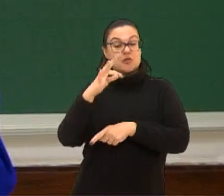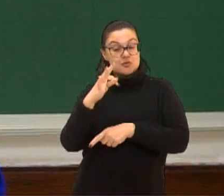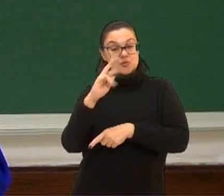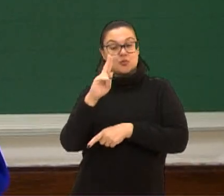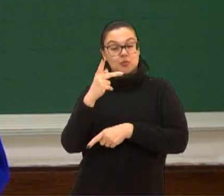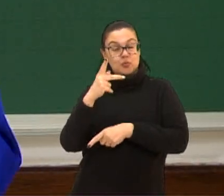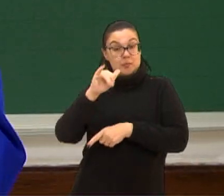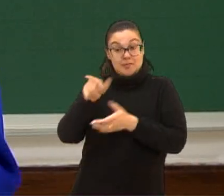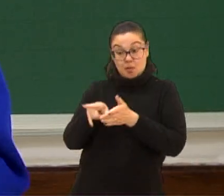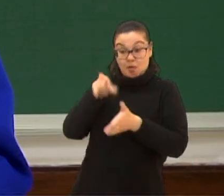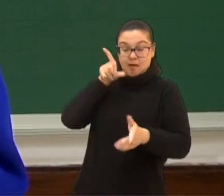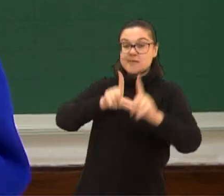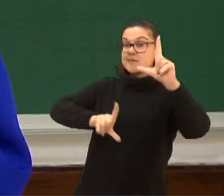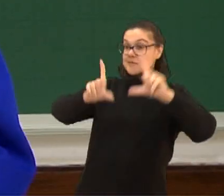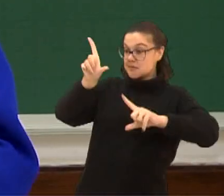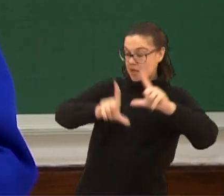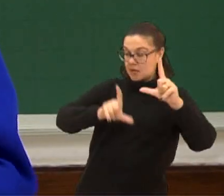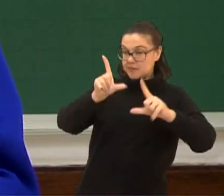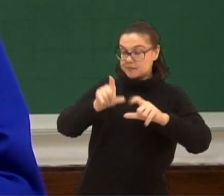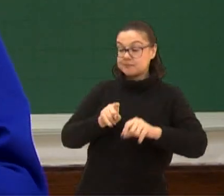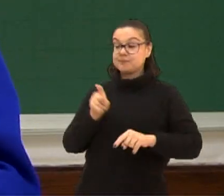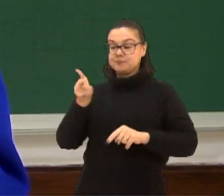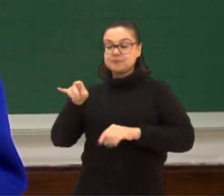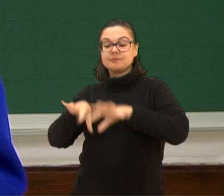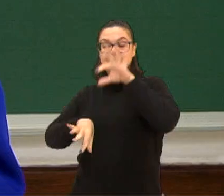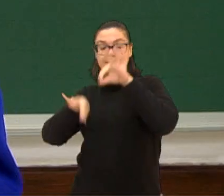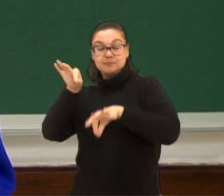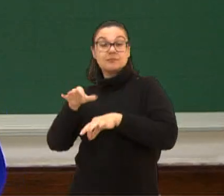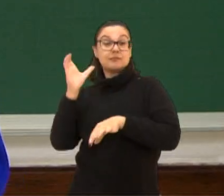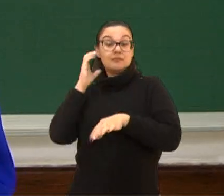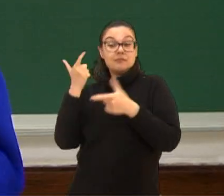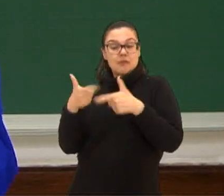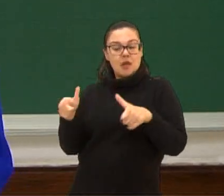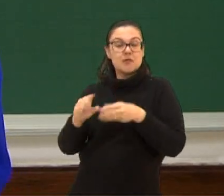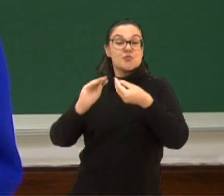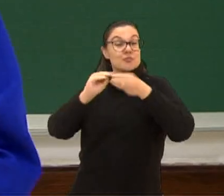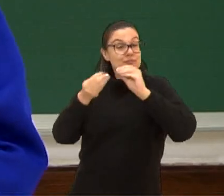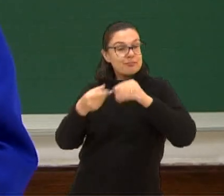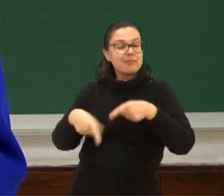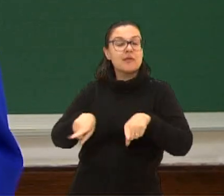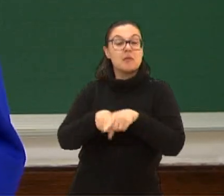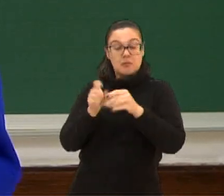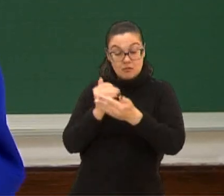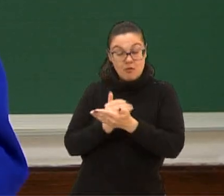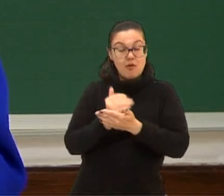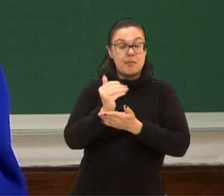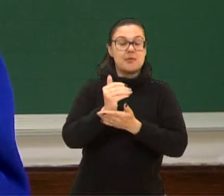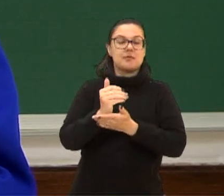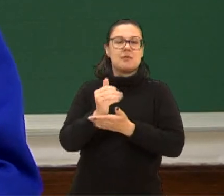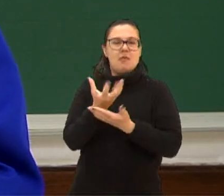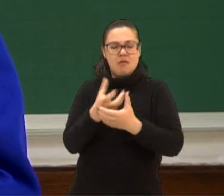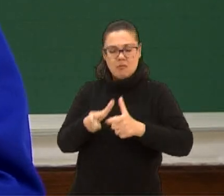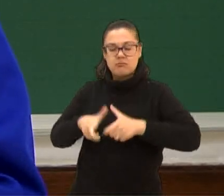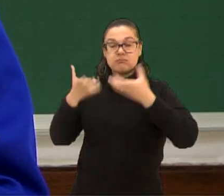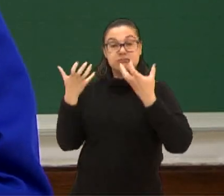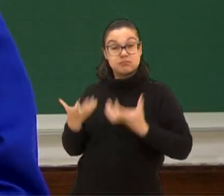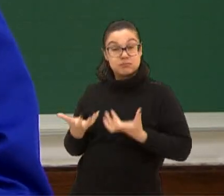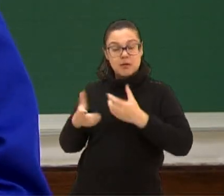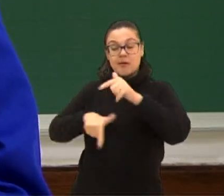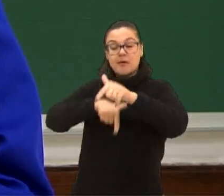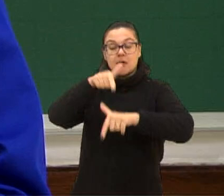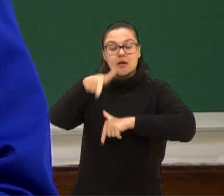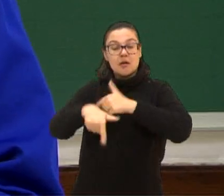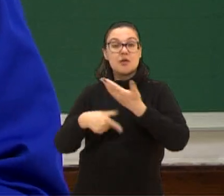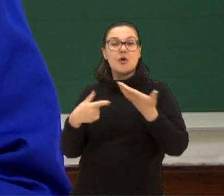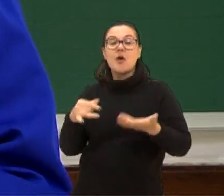da televisão, eles estavam ali na rádio, fazendo teatro, novela. Então, ali eles fizeram carreira. E muitos trabalhavam, como a gente vai ver daqui a